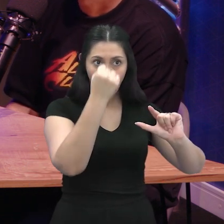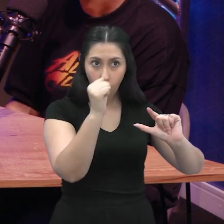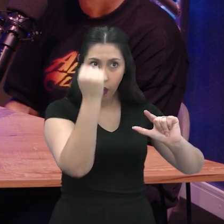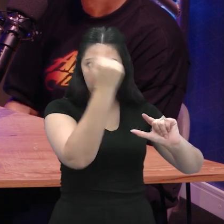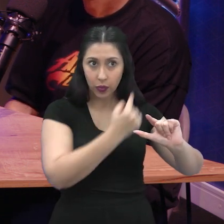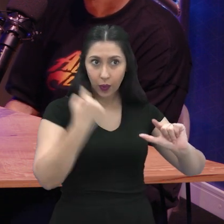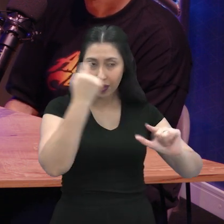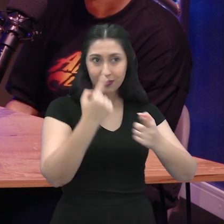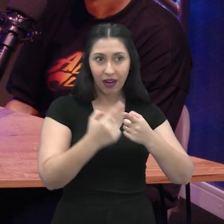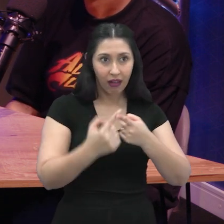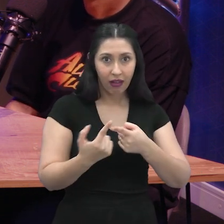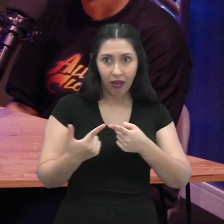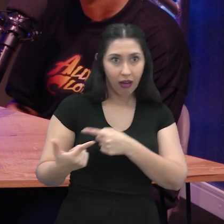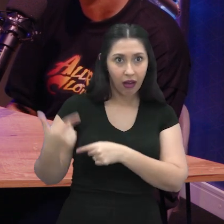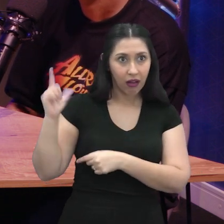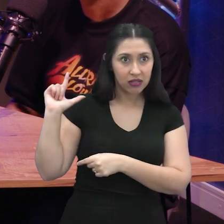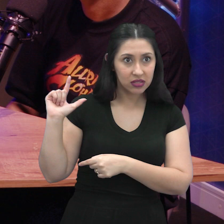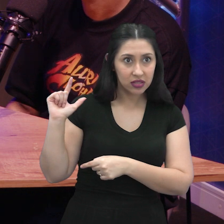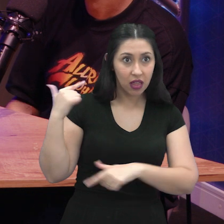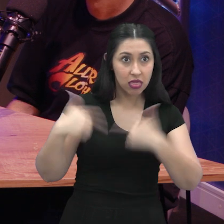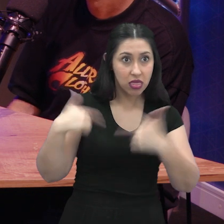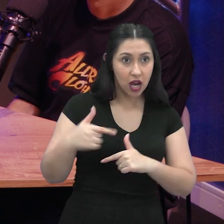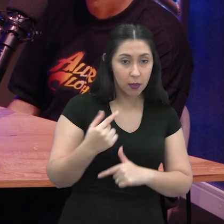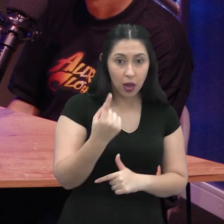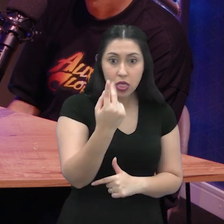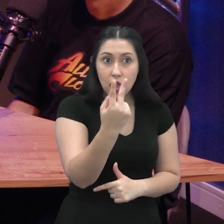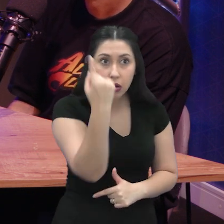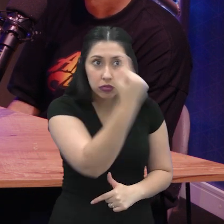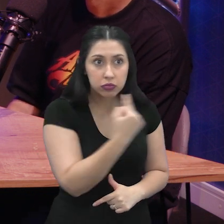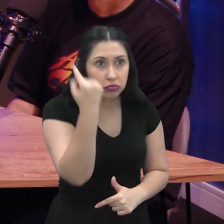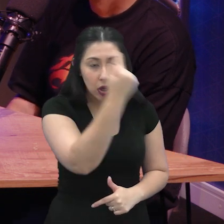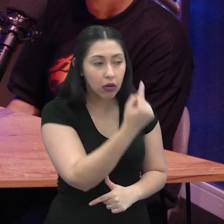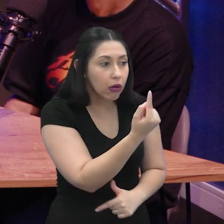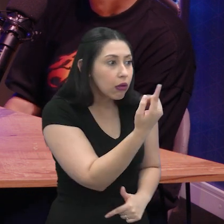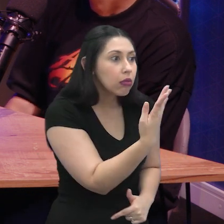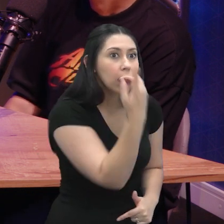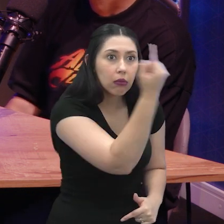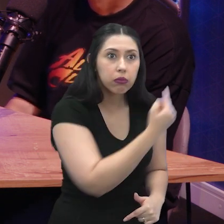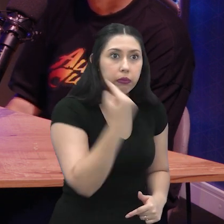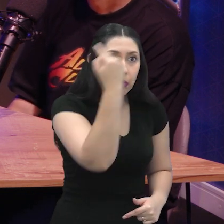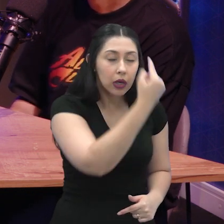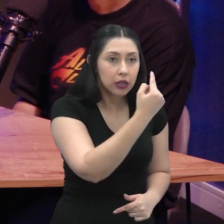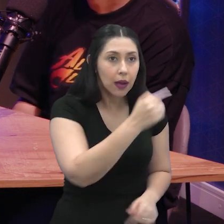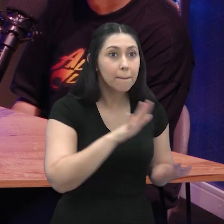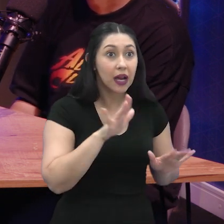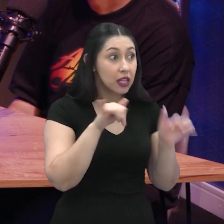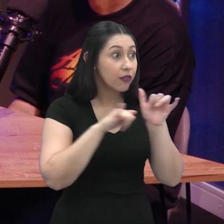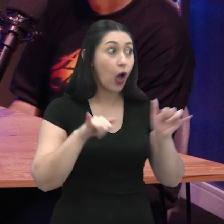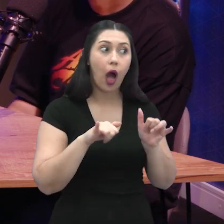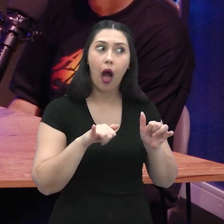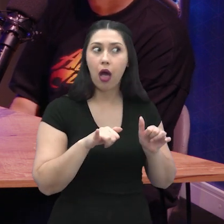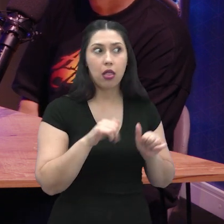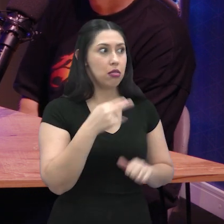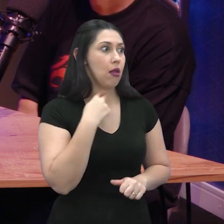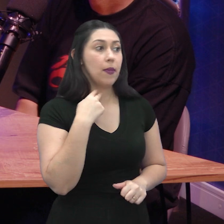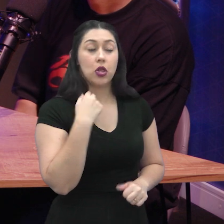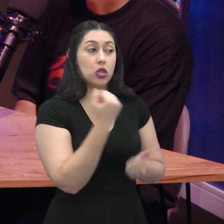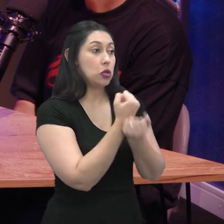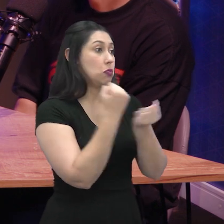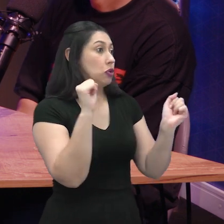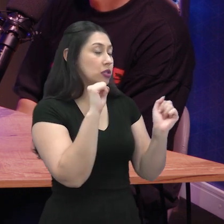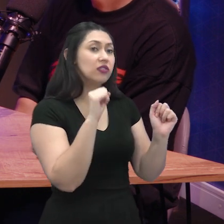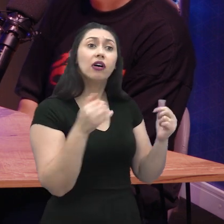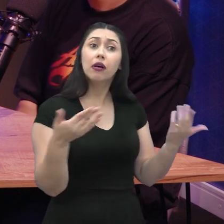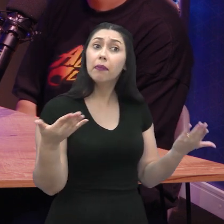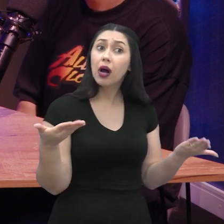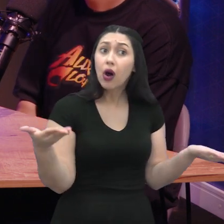8 horas. Antes, não tinha um limite. As pessoas trabalhavam 12, 14, 16 horas. E é aquilo, foi dito que não ia dar